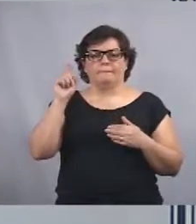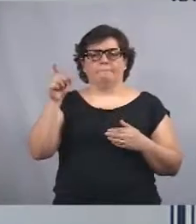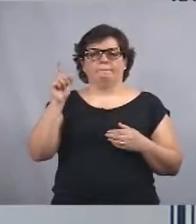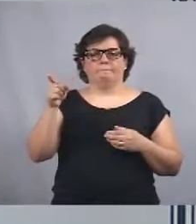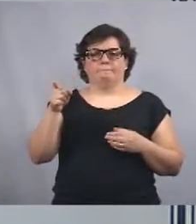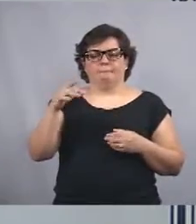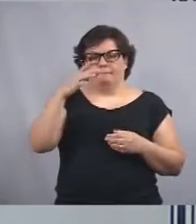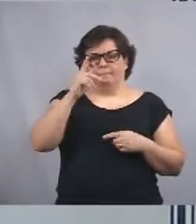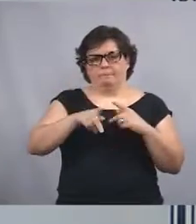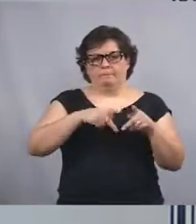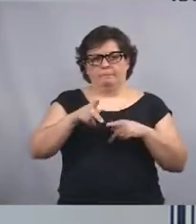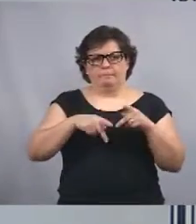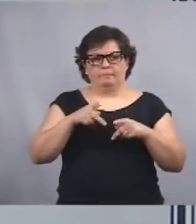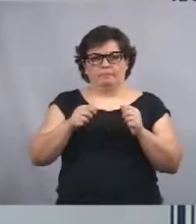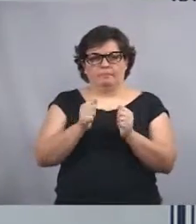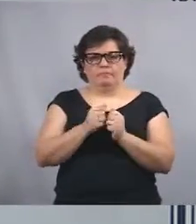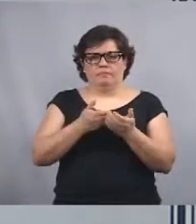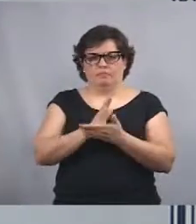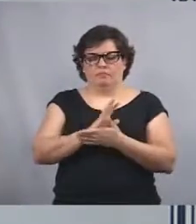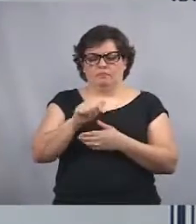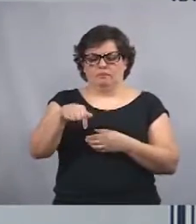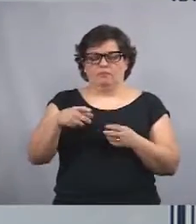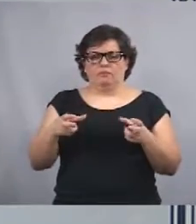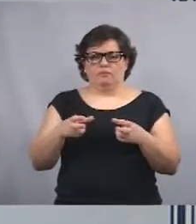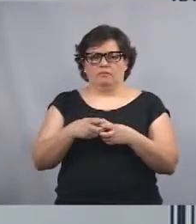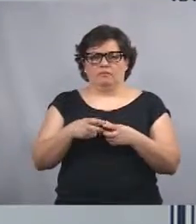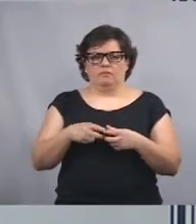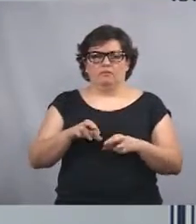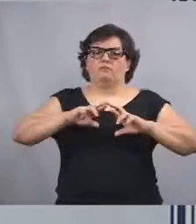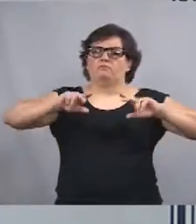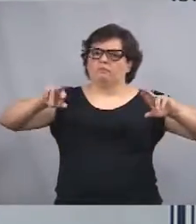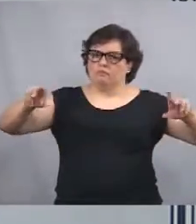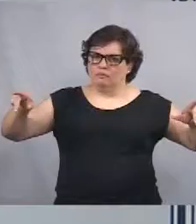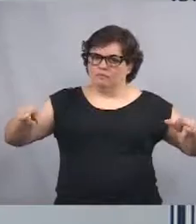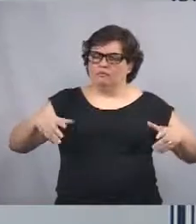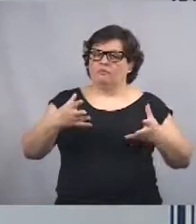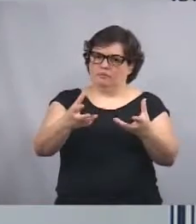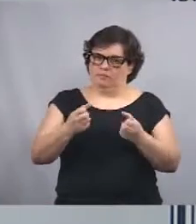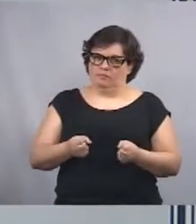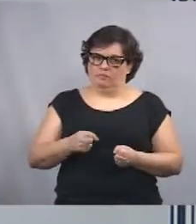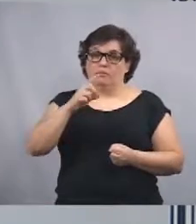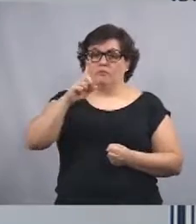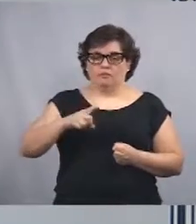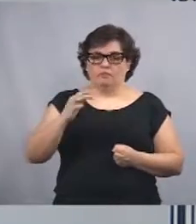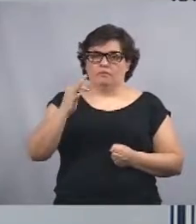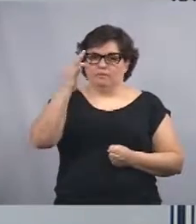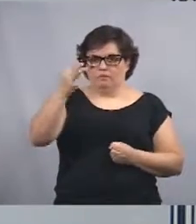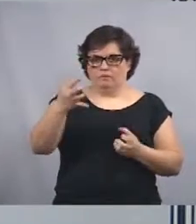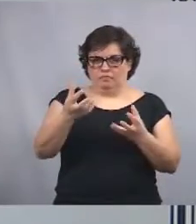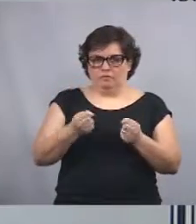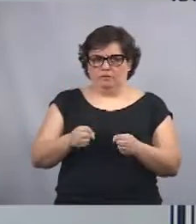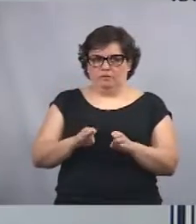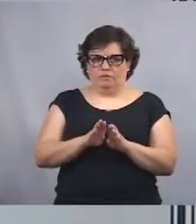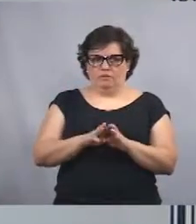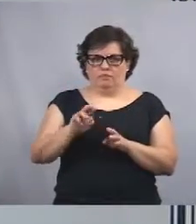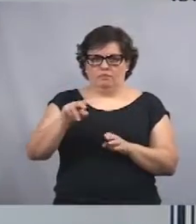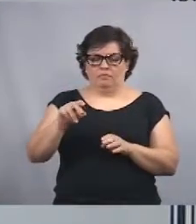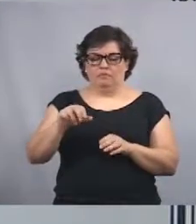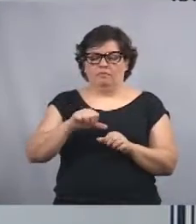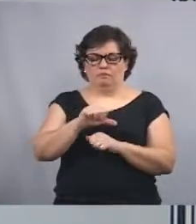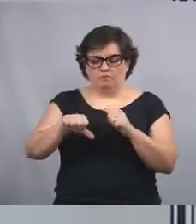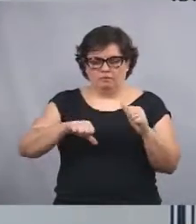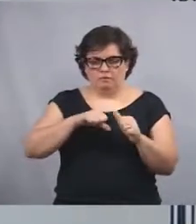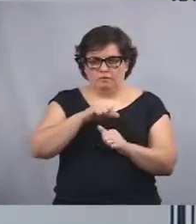região, com a aprovação aqui da Câmara, diversos já foram atendidos e serão atendidos, como a renovação do posto de saúde que está lá,